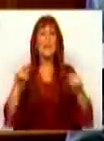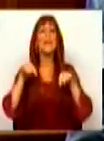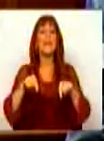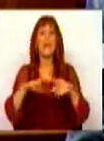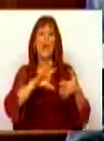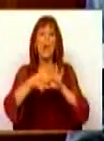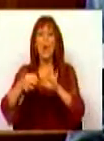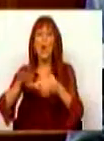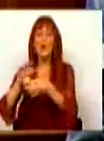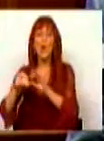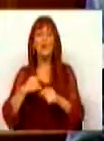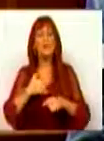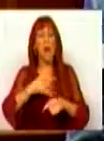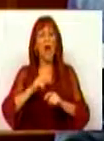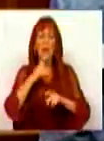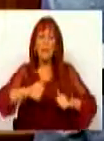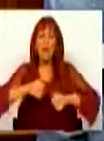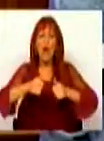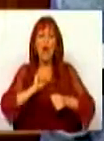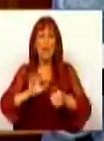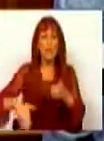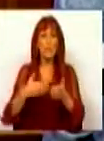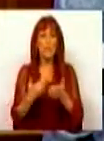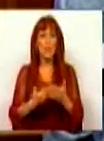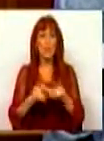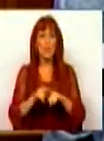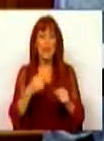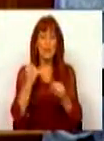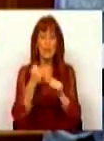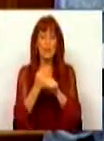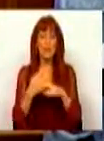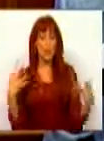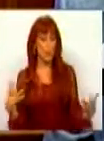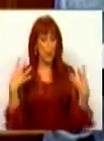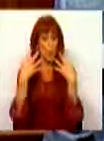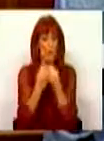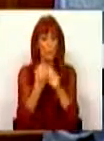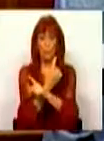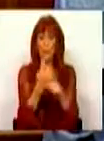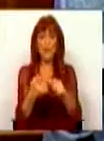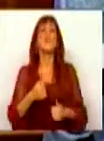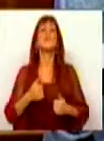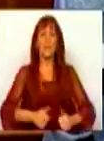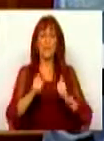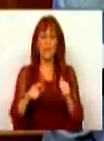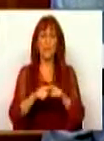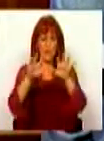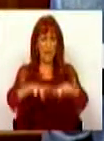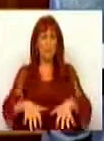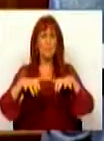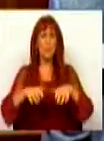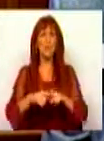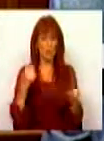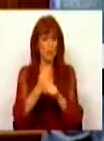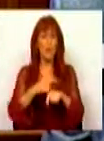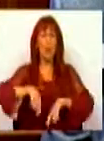nessa lógica que estamos dispostos para melhorar a nossa proposta e para trabalhar conjuntamente, porque estamos certos de que esta Câmara tem ainda um longo